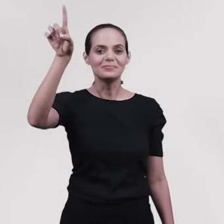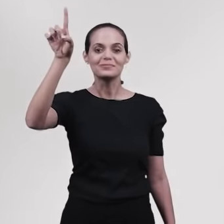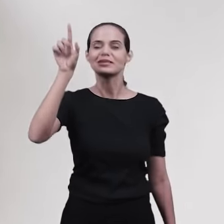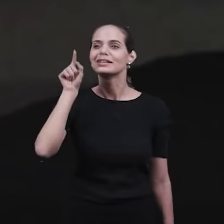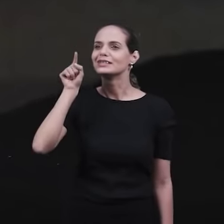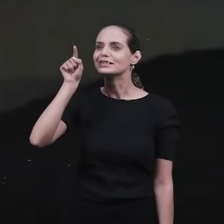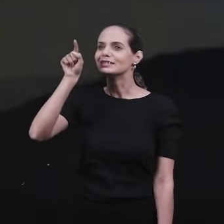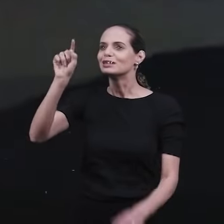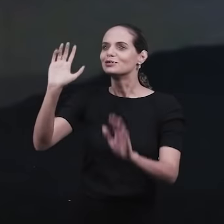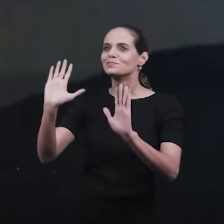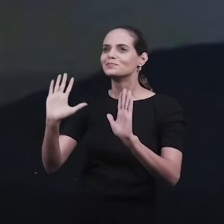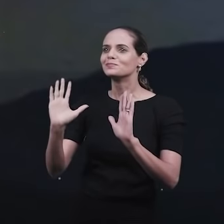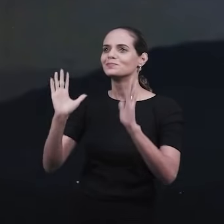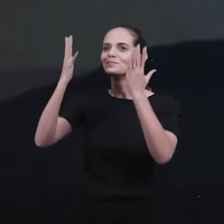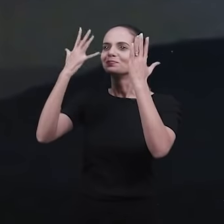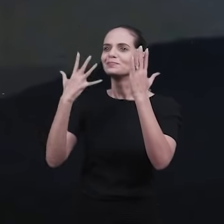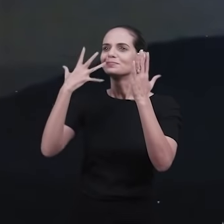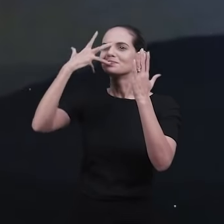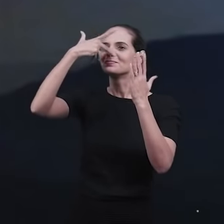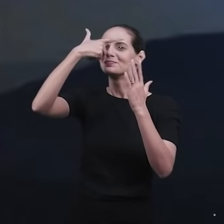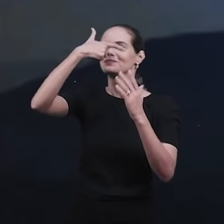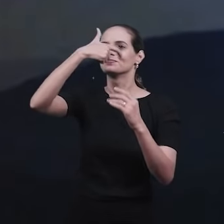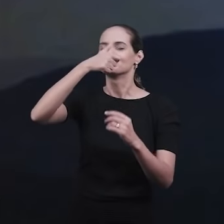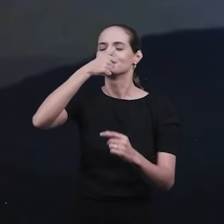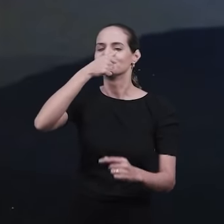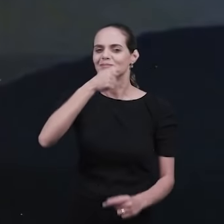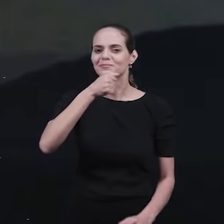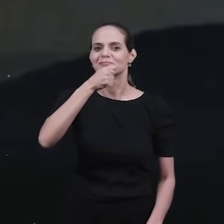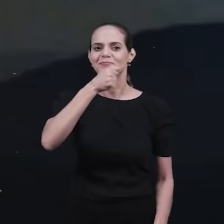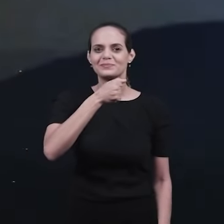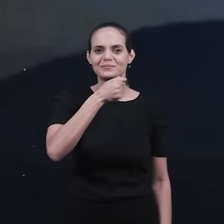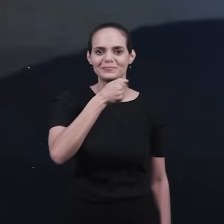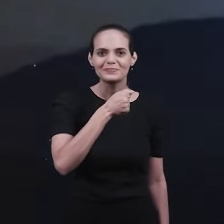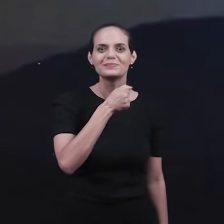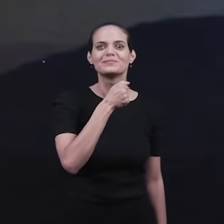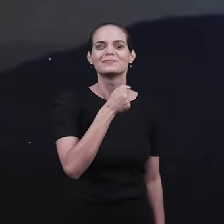Deus. Serão uma linda festa,